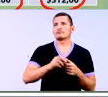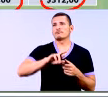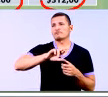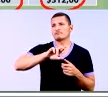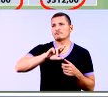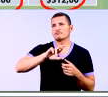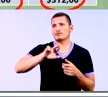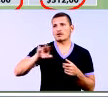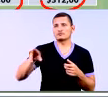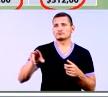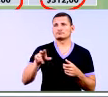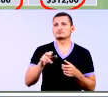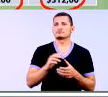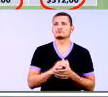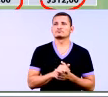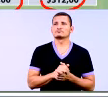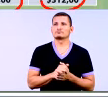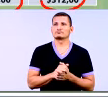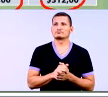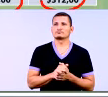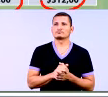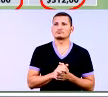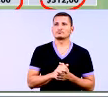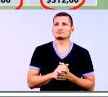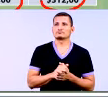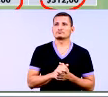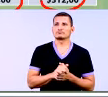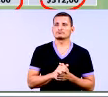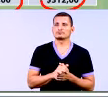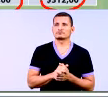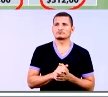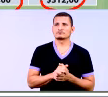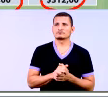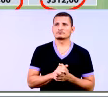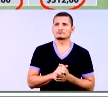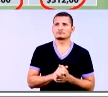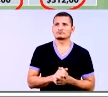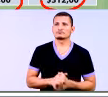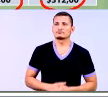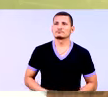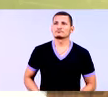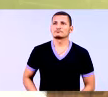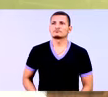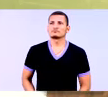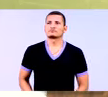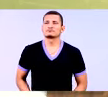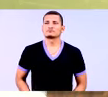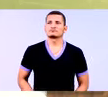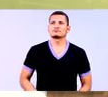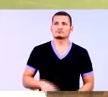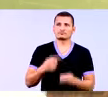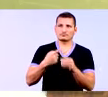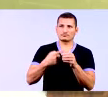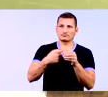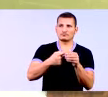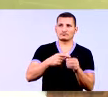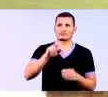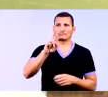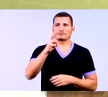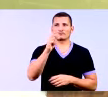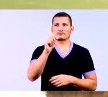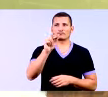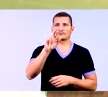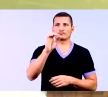desempenho melhor do que esse. Então, eu vou para esse cara aqui. Professor, tem um detalhe aqui, viu? O Haroldo, lá de Cujubim, ele comentou a respeito aqui